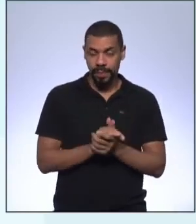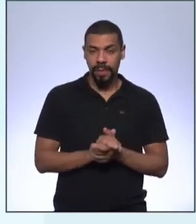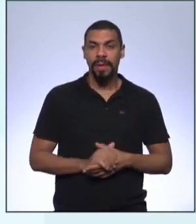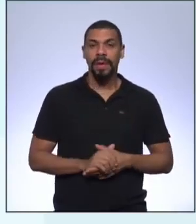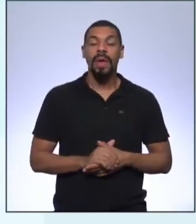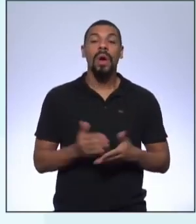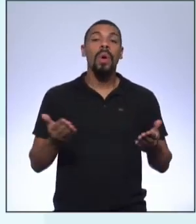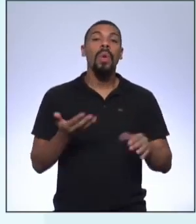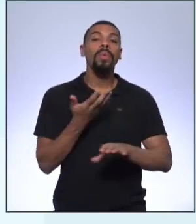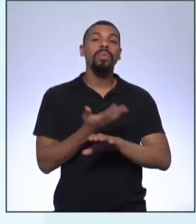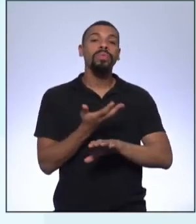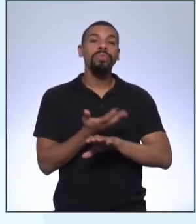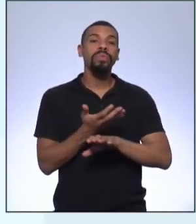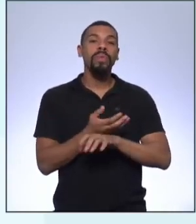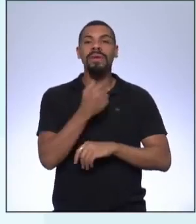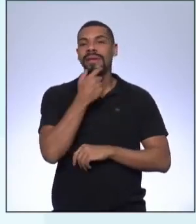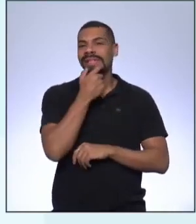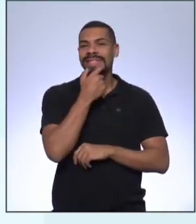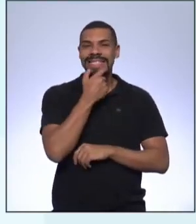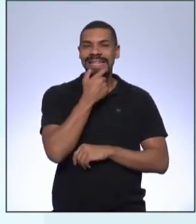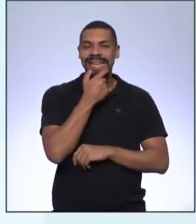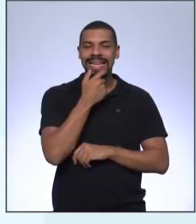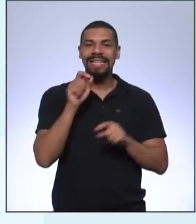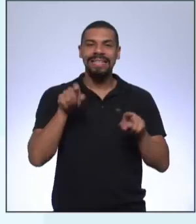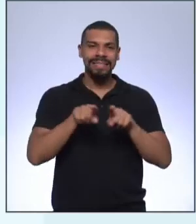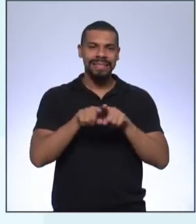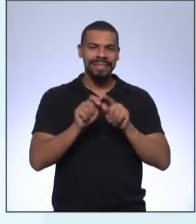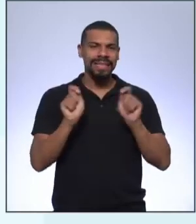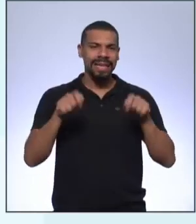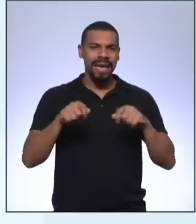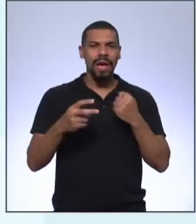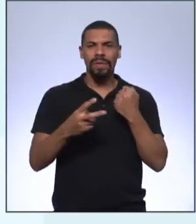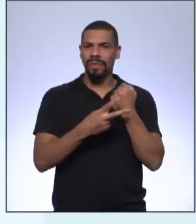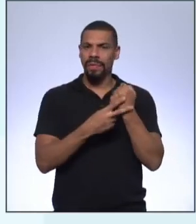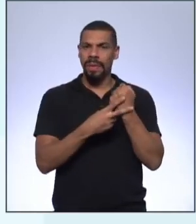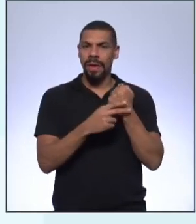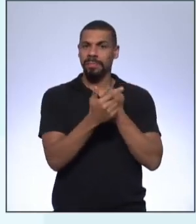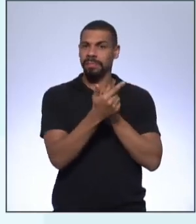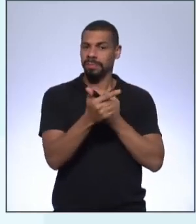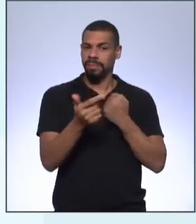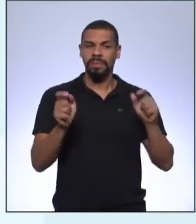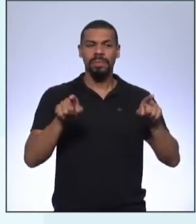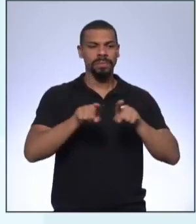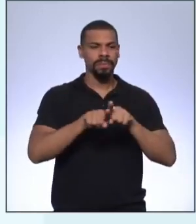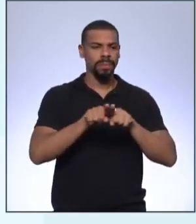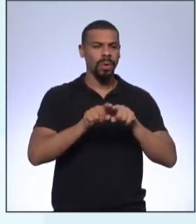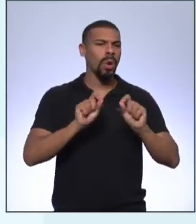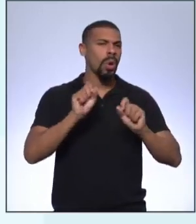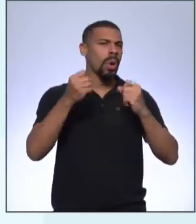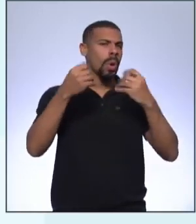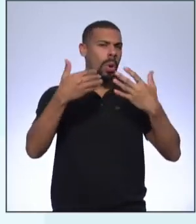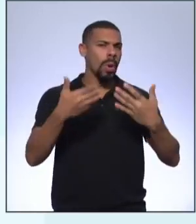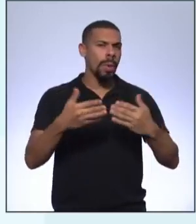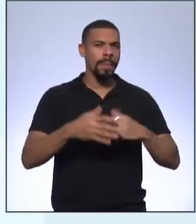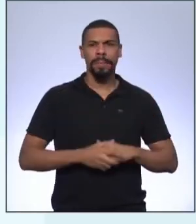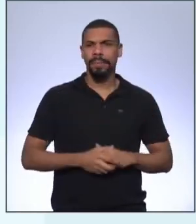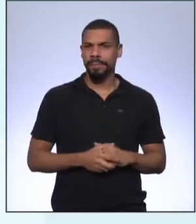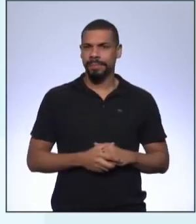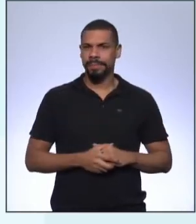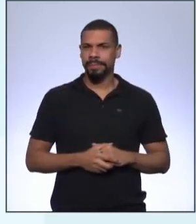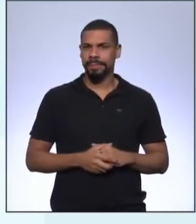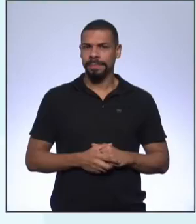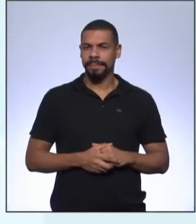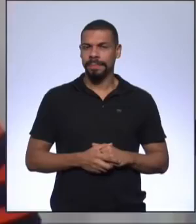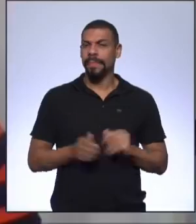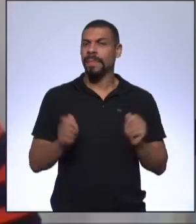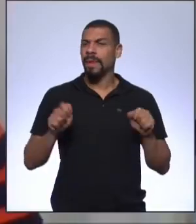hoje, né? A habilidade de hoje é para utilizar recursos verbais e não verbais para a construção da persuasão em texto da esfera publicitária de